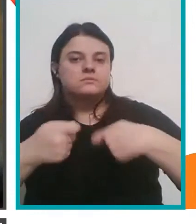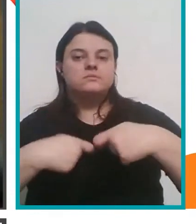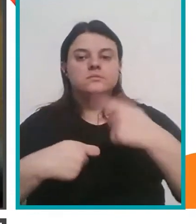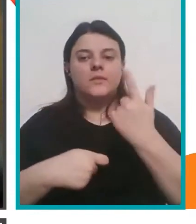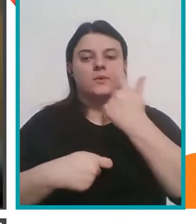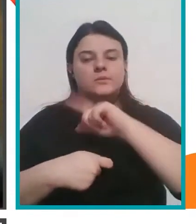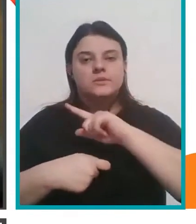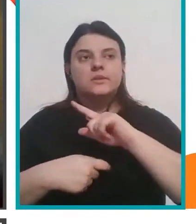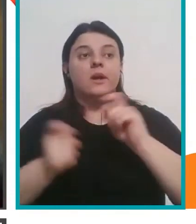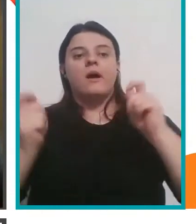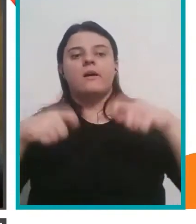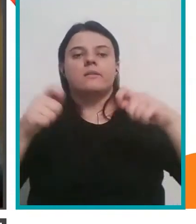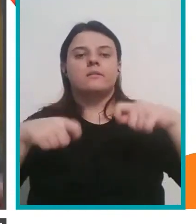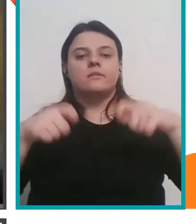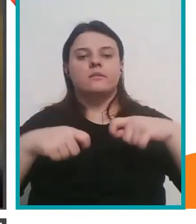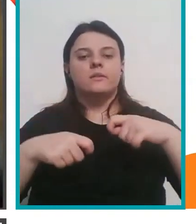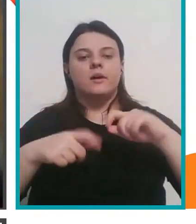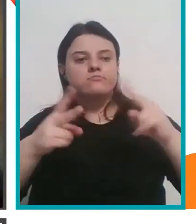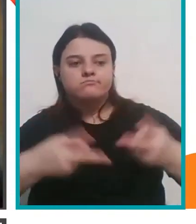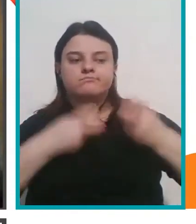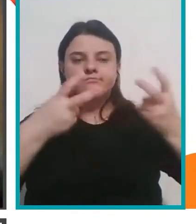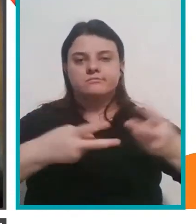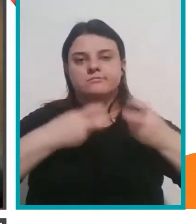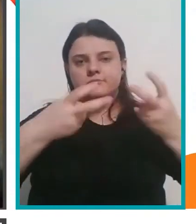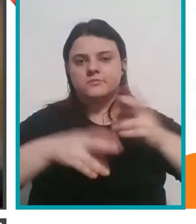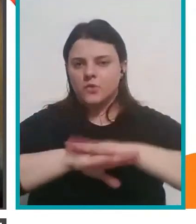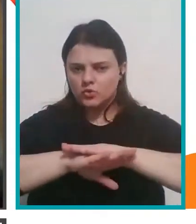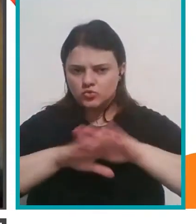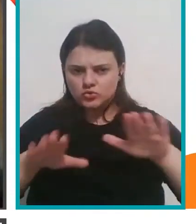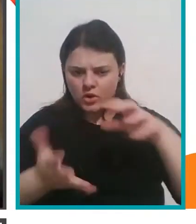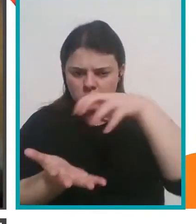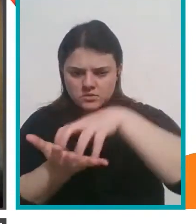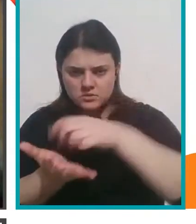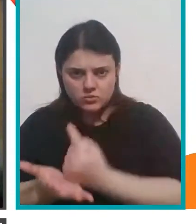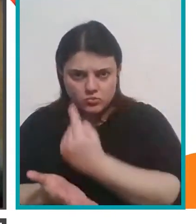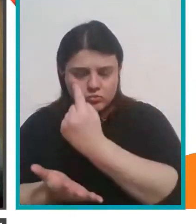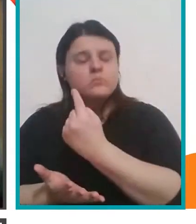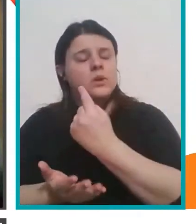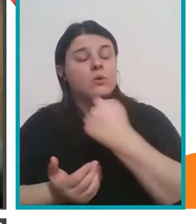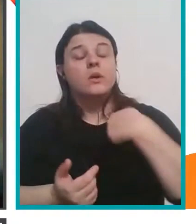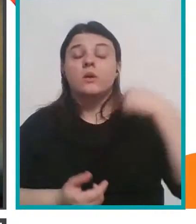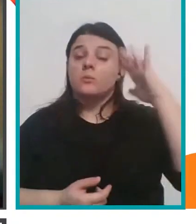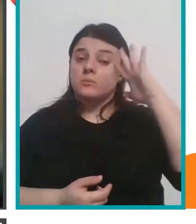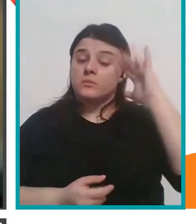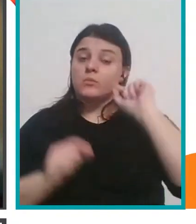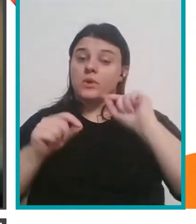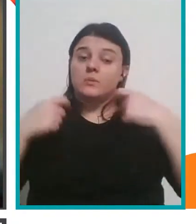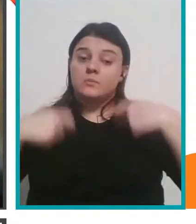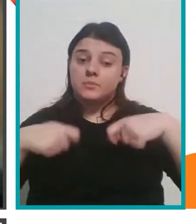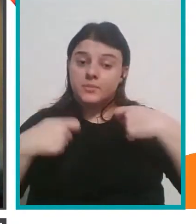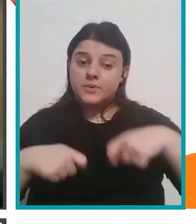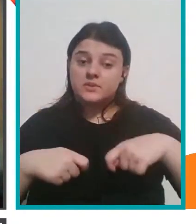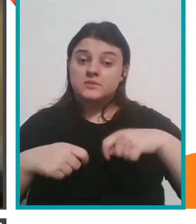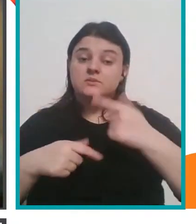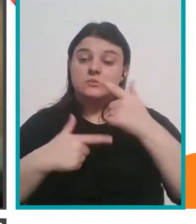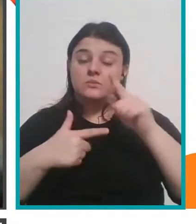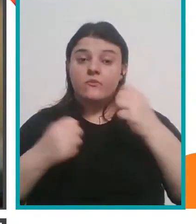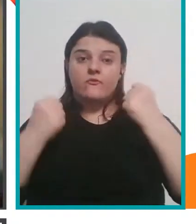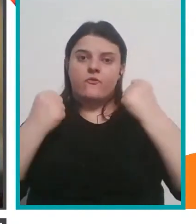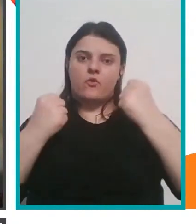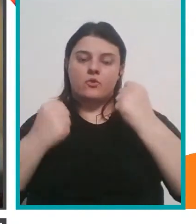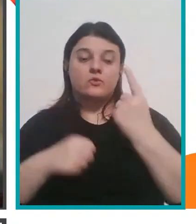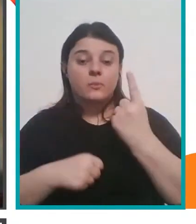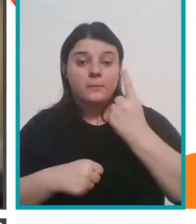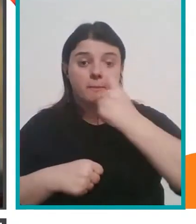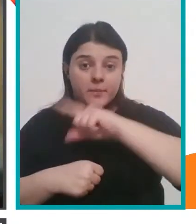uma possibilidade de lucro apenas para o setor. Eu entendo que é preciso ter estado mais forte para a